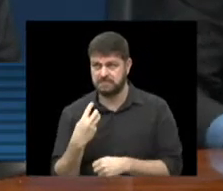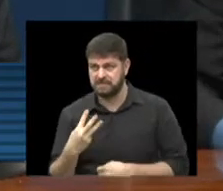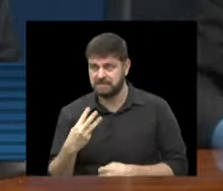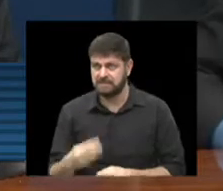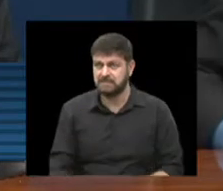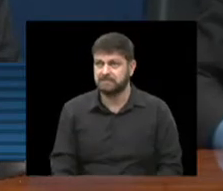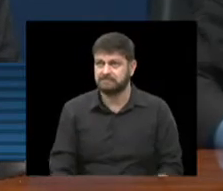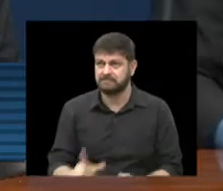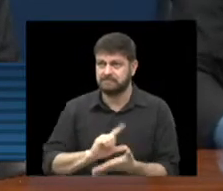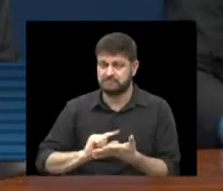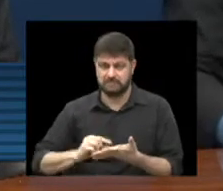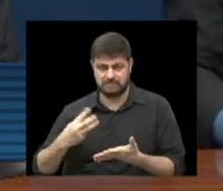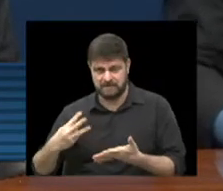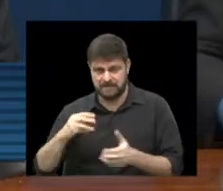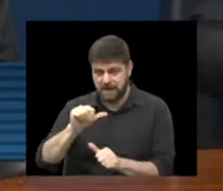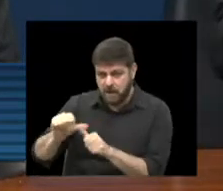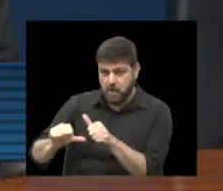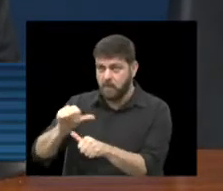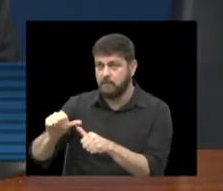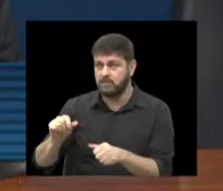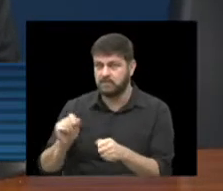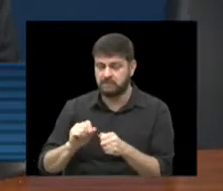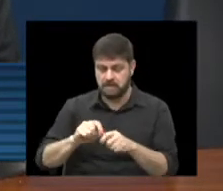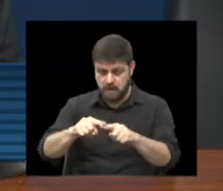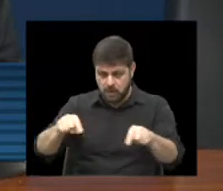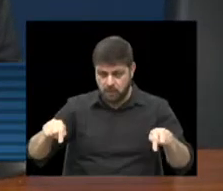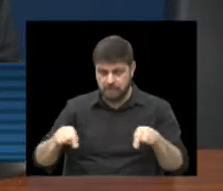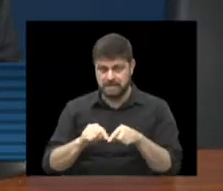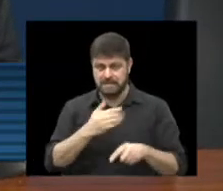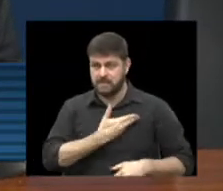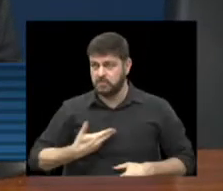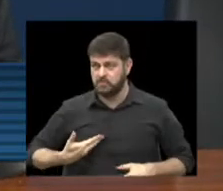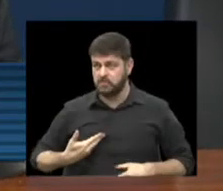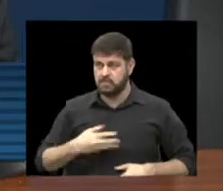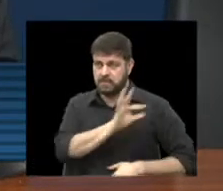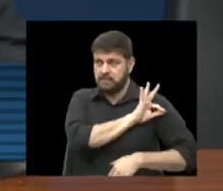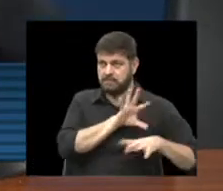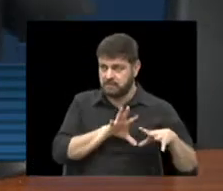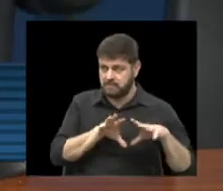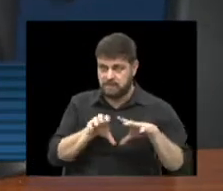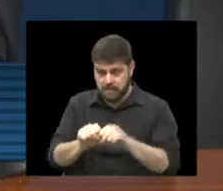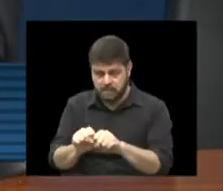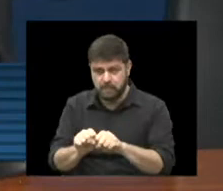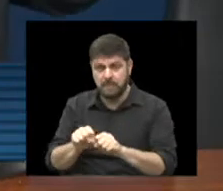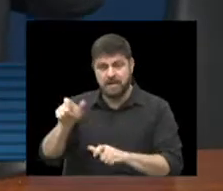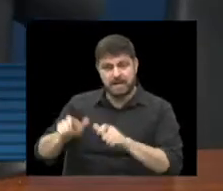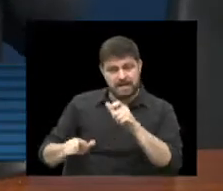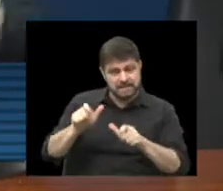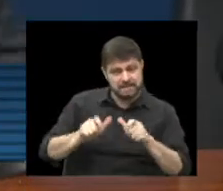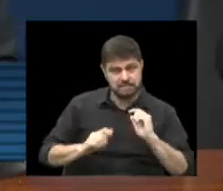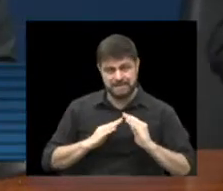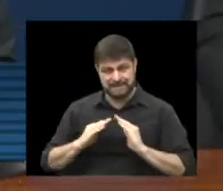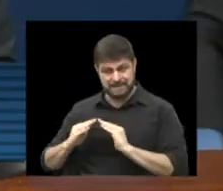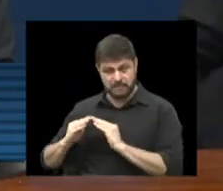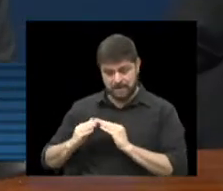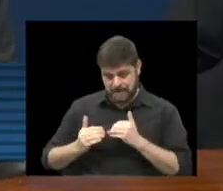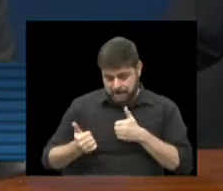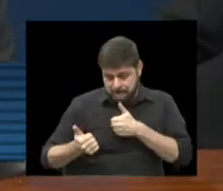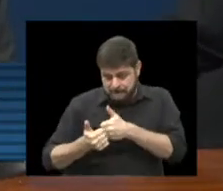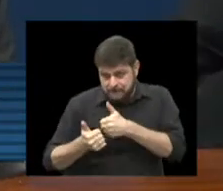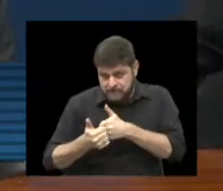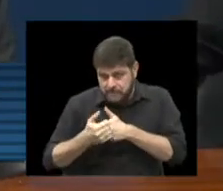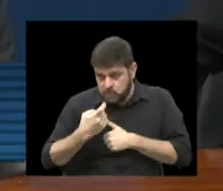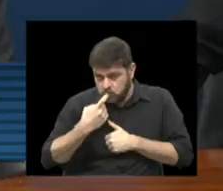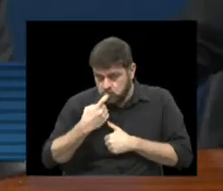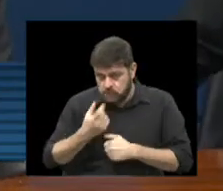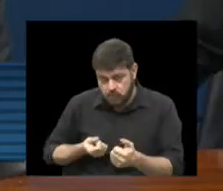de 2013, que desincorpora da classe de bens públicos de uso comum do povo, transfere para a classe de bens dominicais áreas de